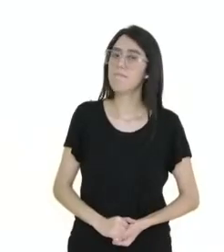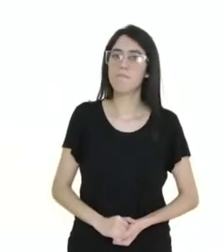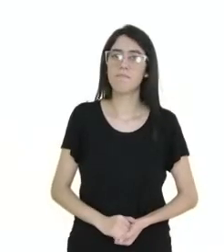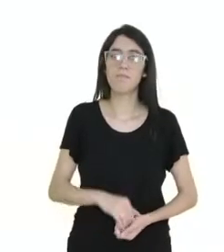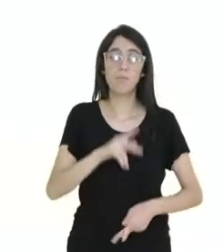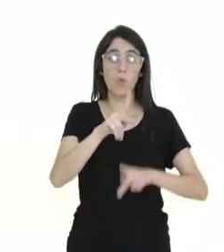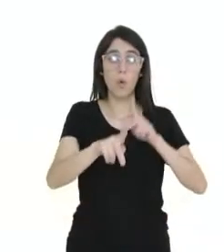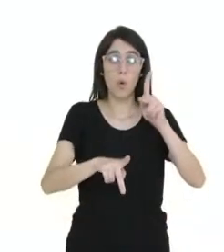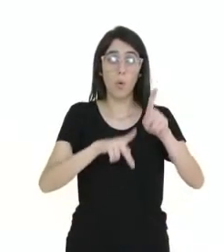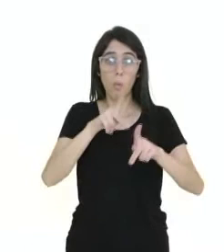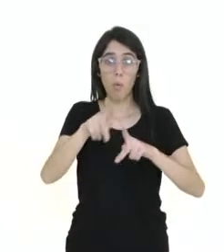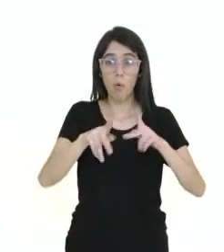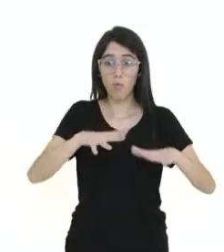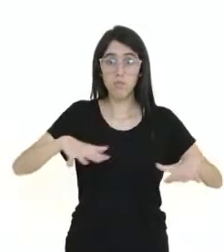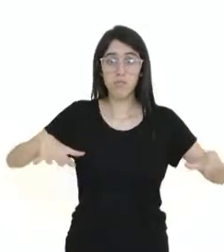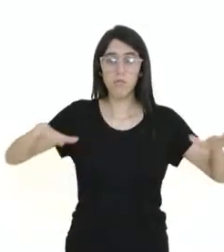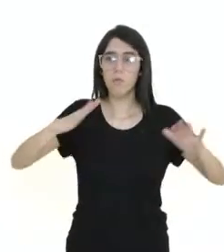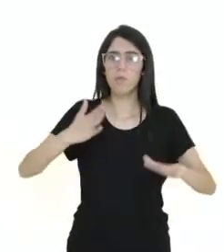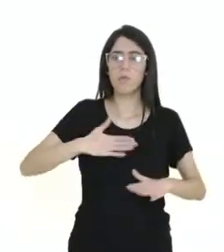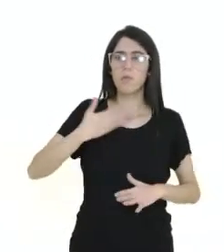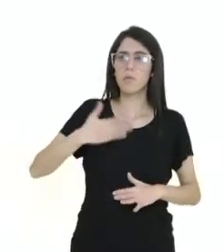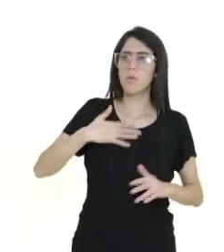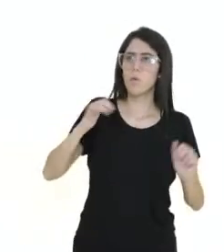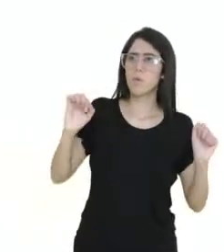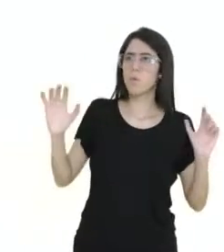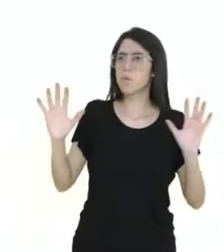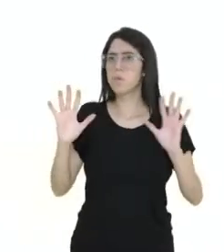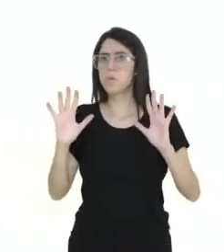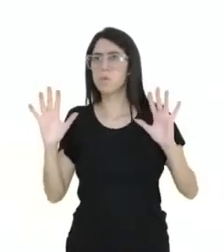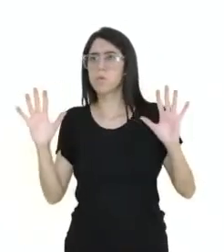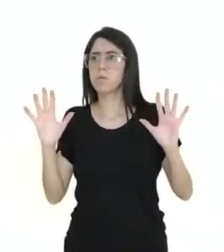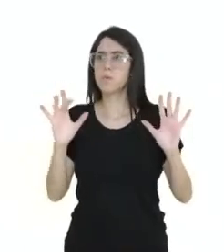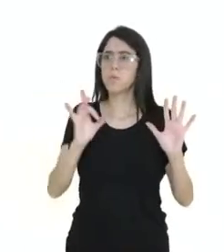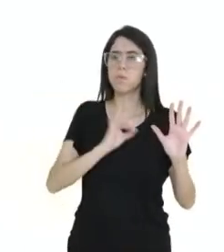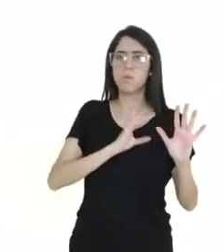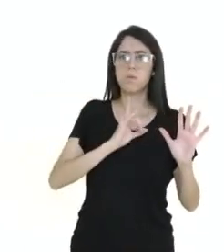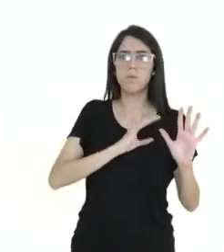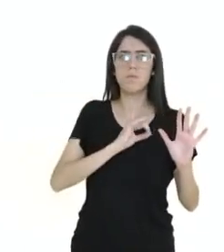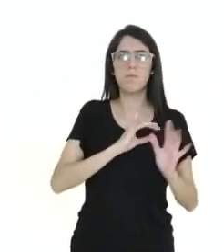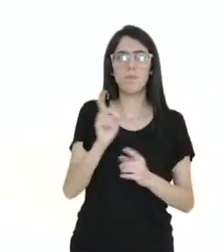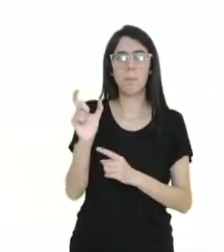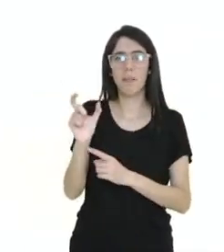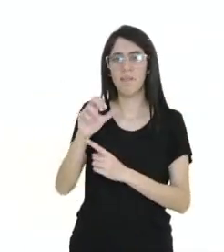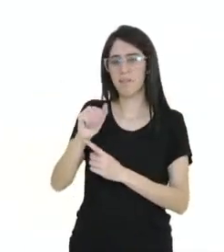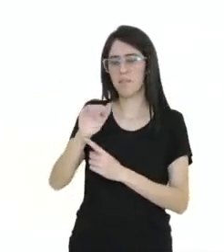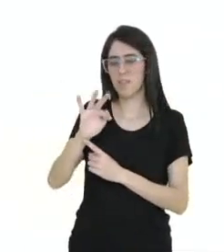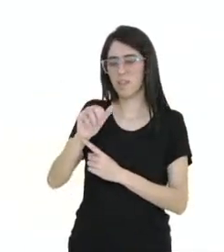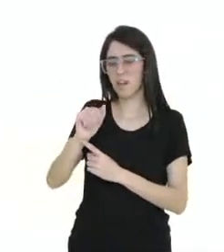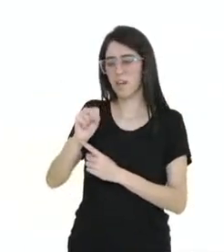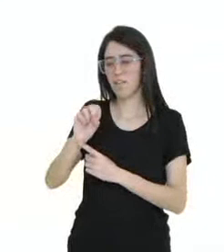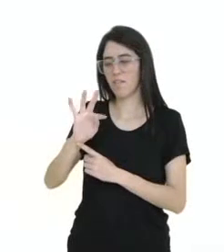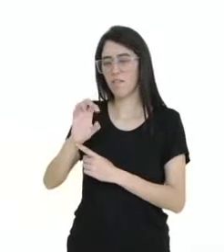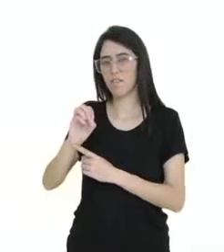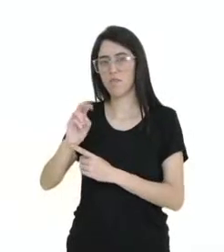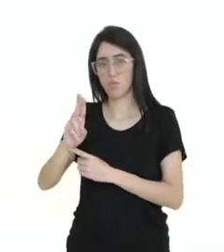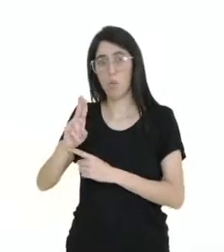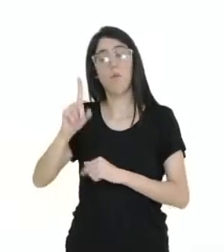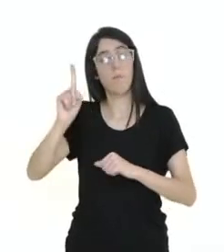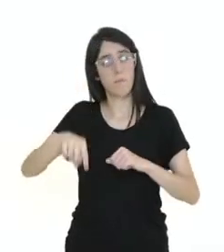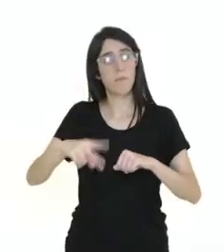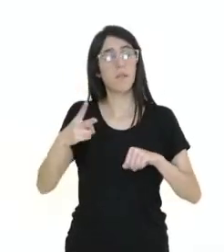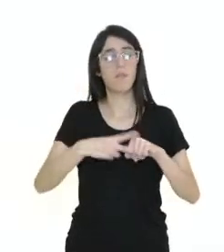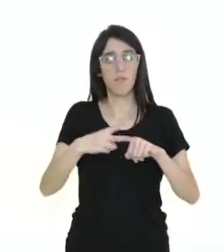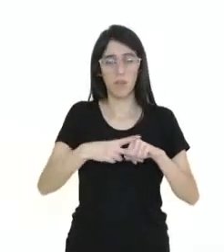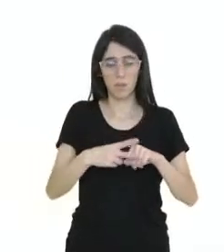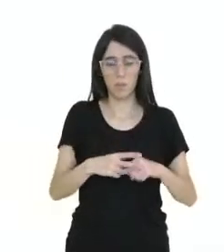se afastou. Então afastou, o professor marcou em vermelhinho. Então afastou é um dos verbos que